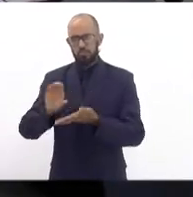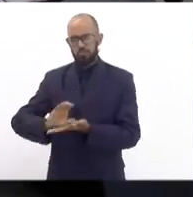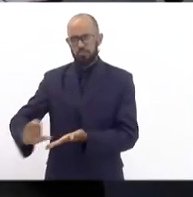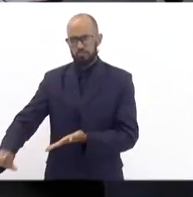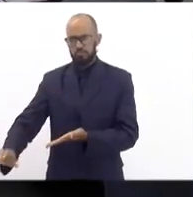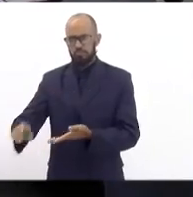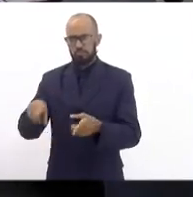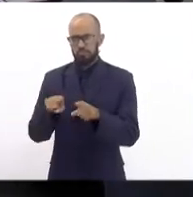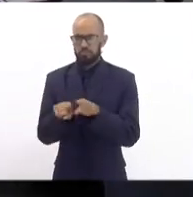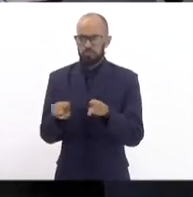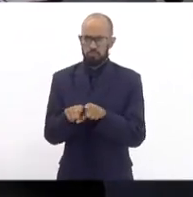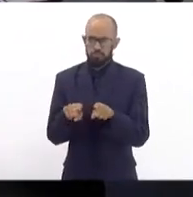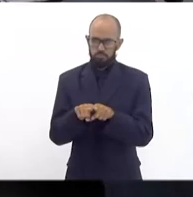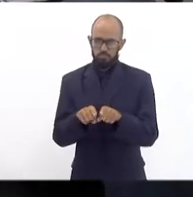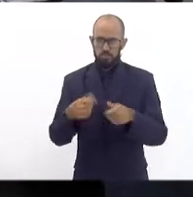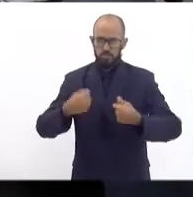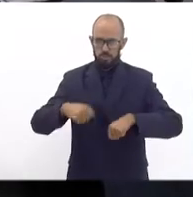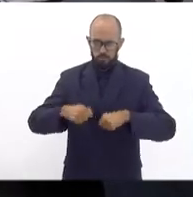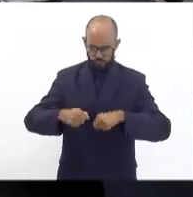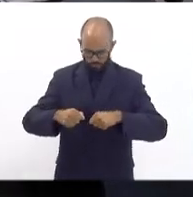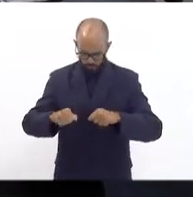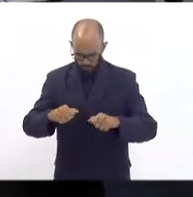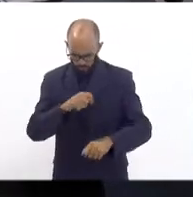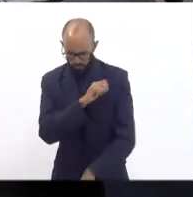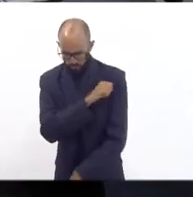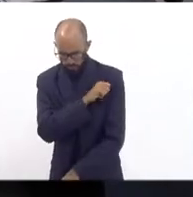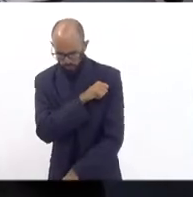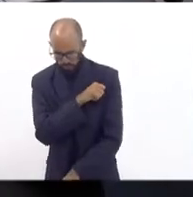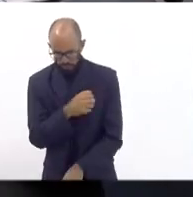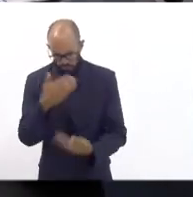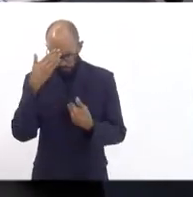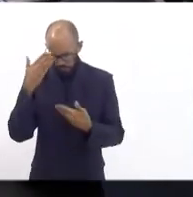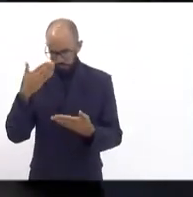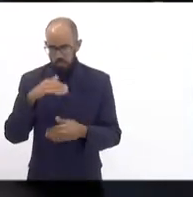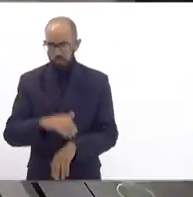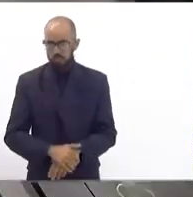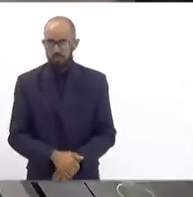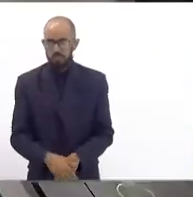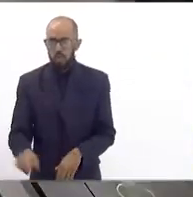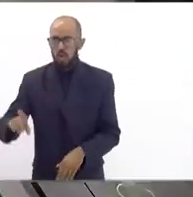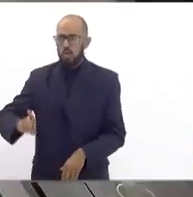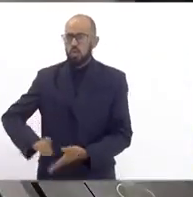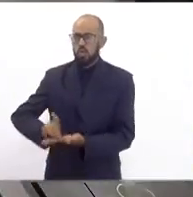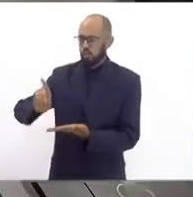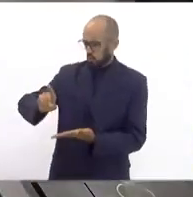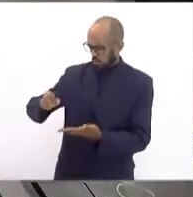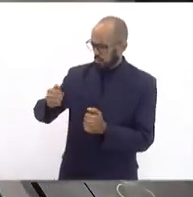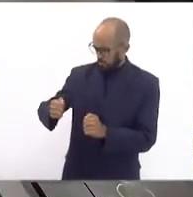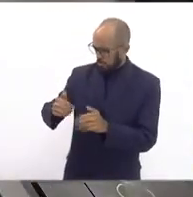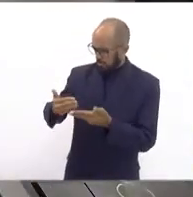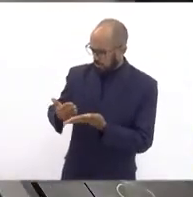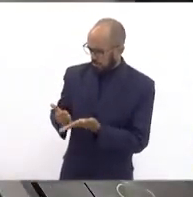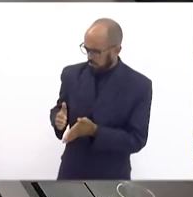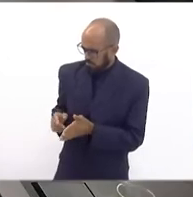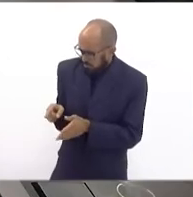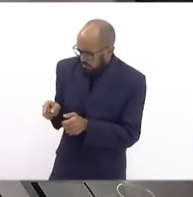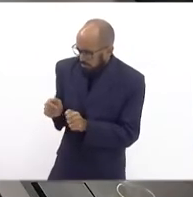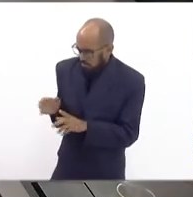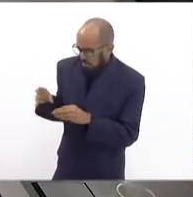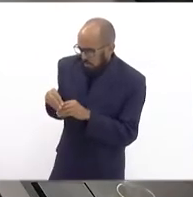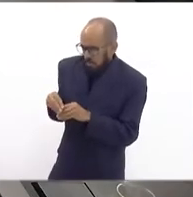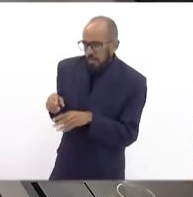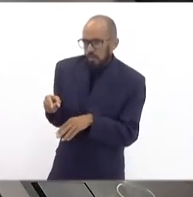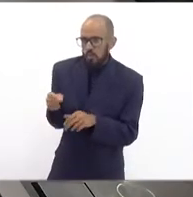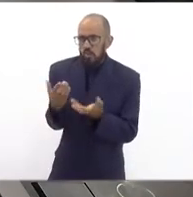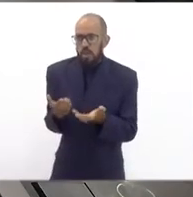também, nessa necessidade de fiscalização. Muito obrigado. Doutor Chau, o senhor me permite uma parte? E queria até chamar